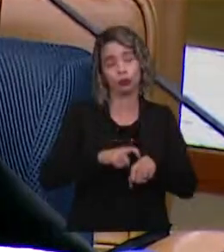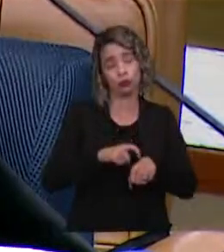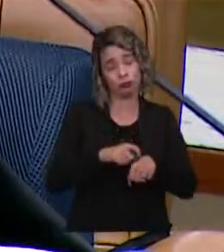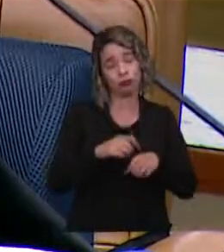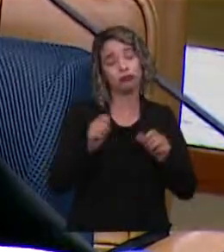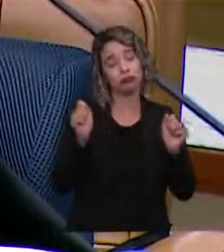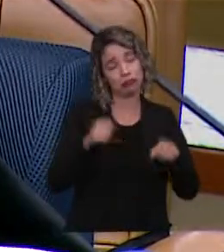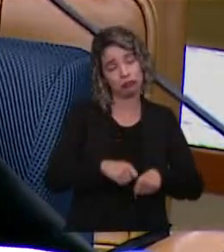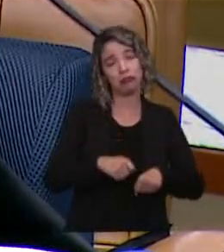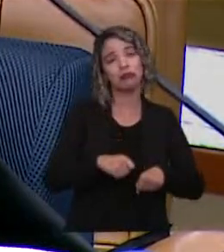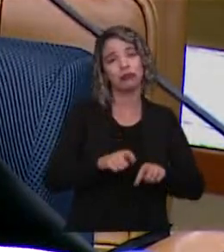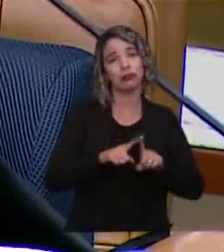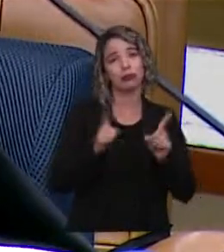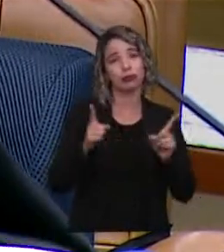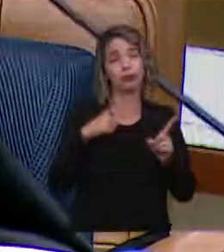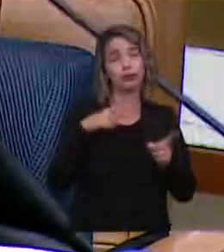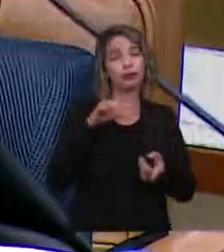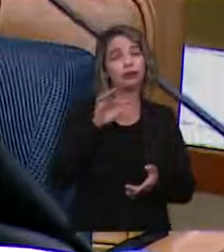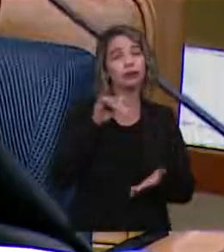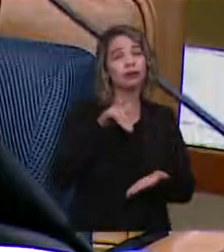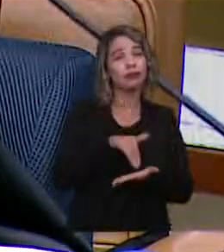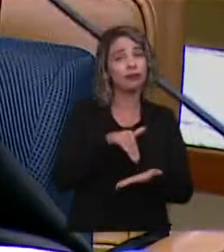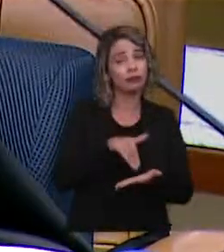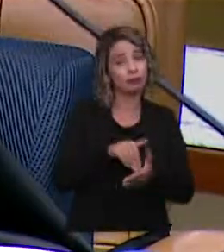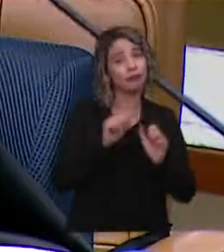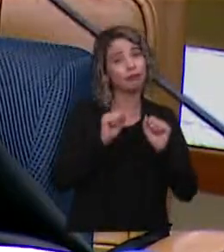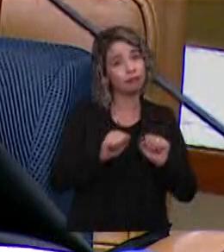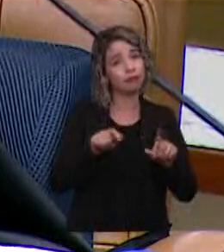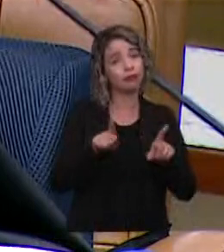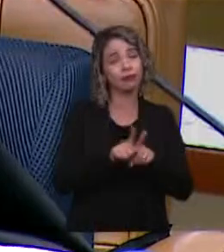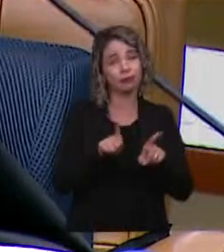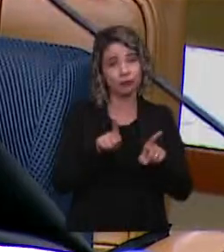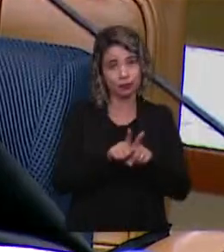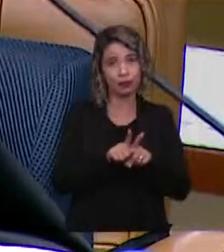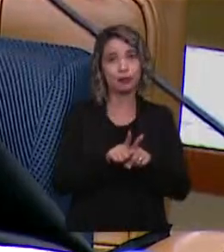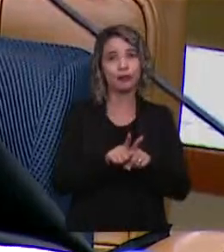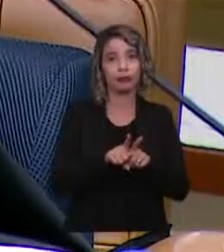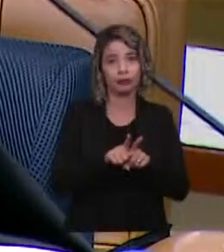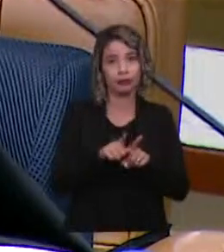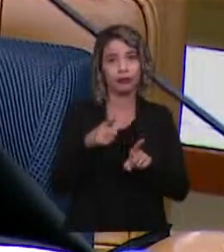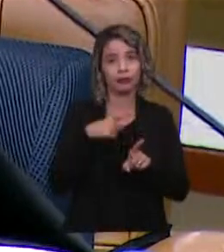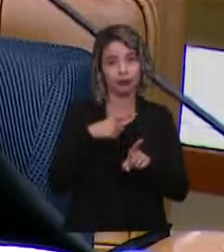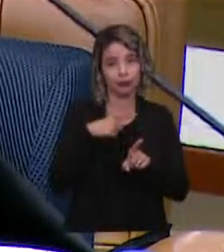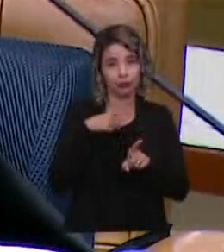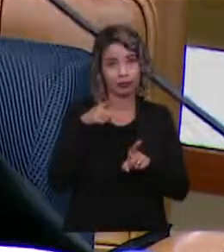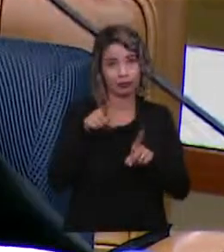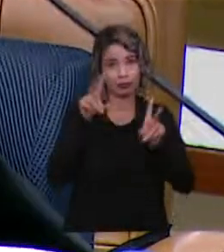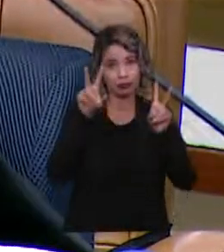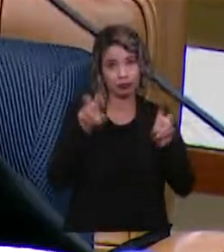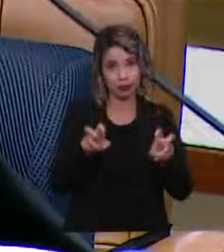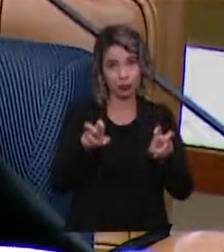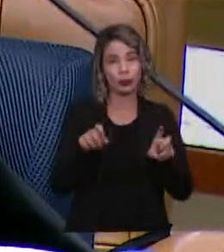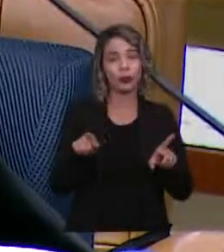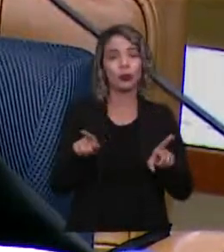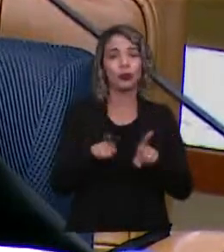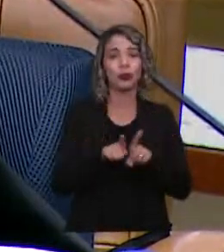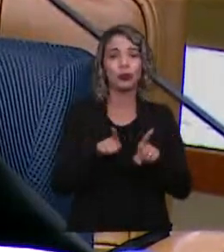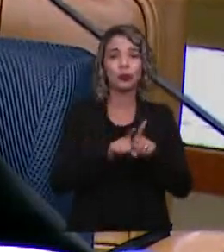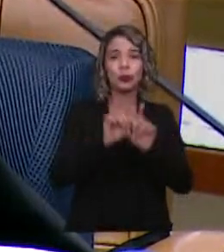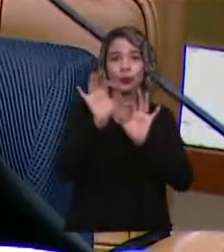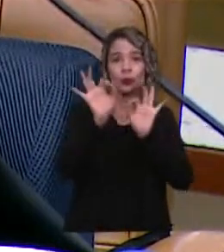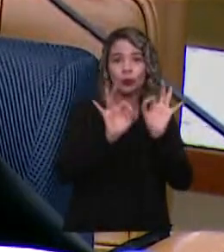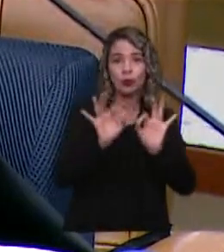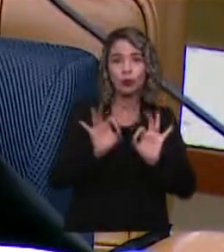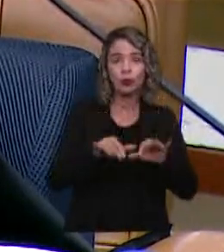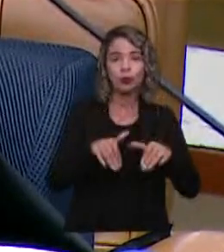disso. Quanto às disposições finais, também poderemos eventualmente ir a elas e calibrar as